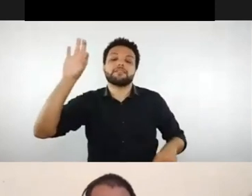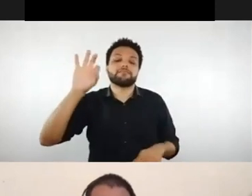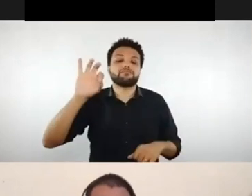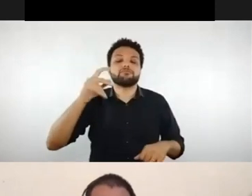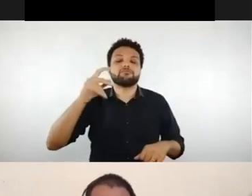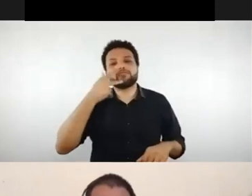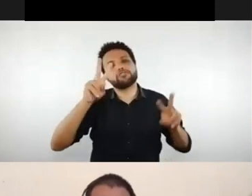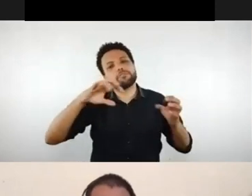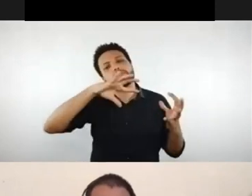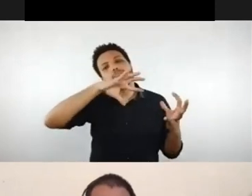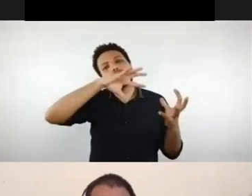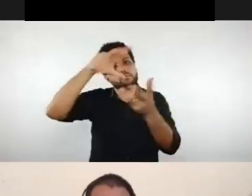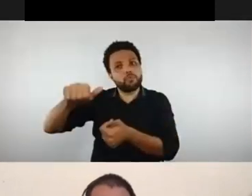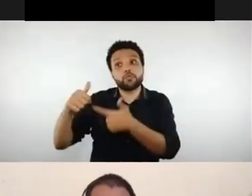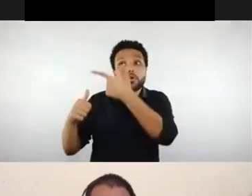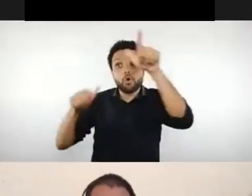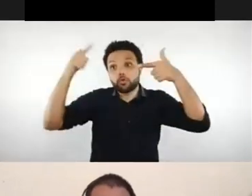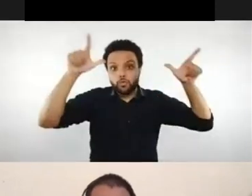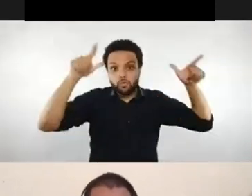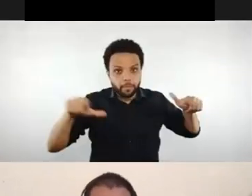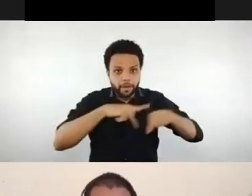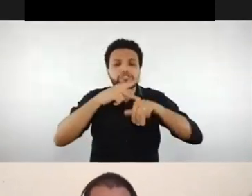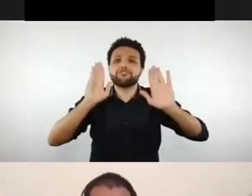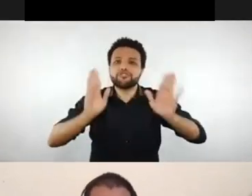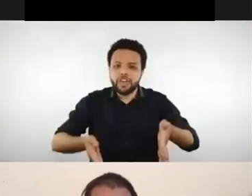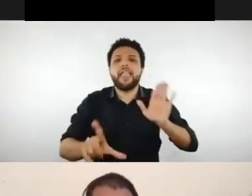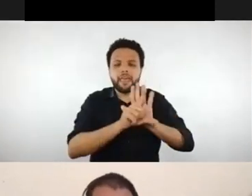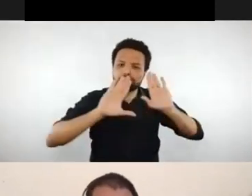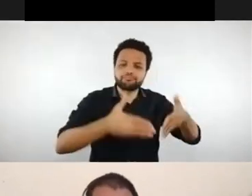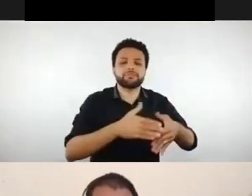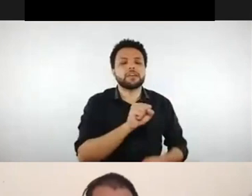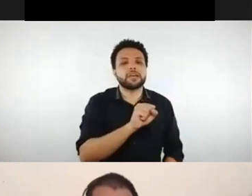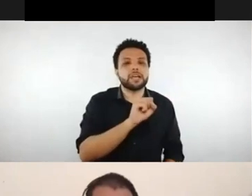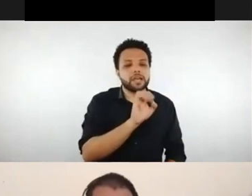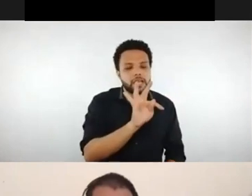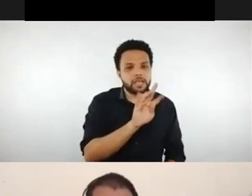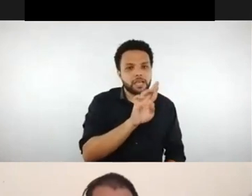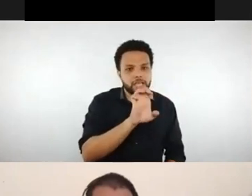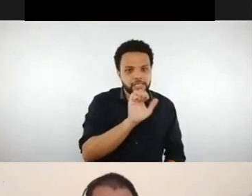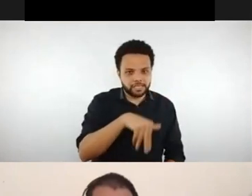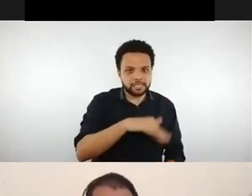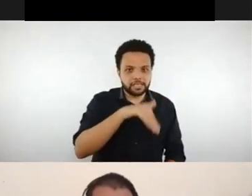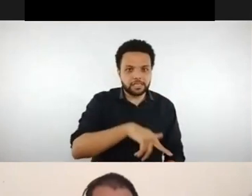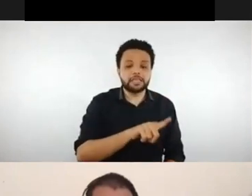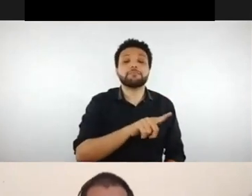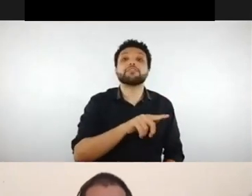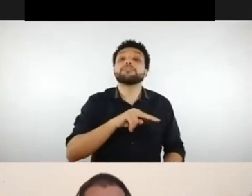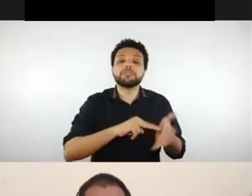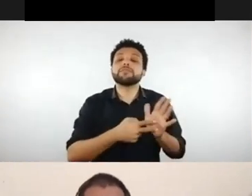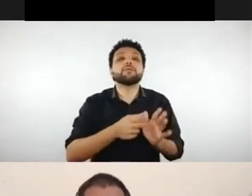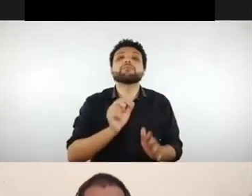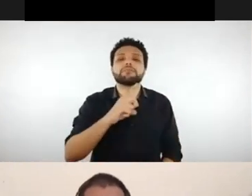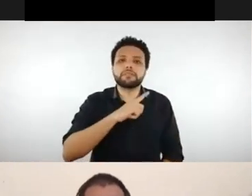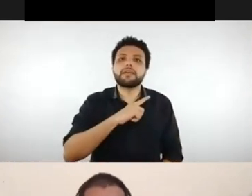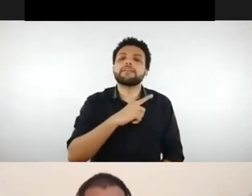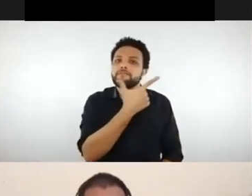Lá, os streamings já são regulados. Então, a partir do momento que você fala assim, não, ele é obrigado a ter 20%, 10%, 100 horas, sei lá, o que quer que seja,